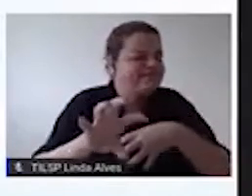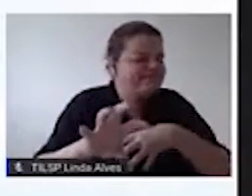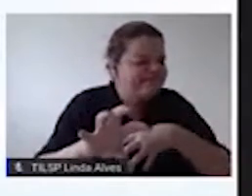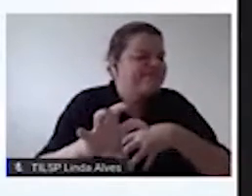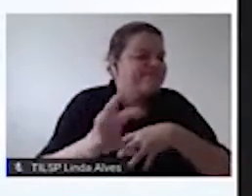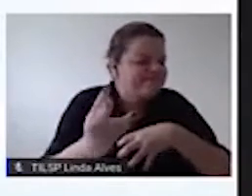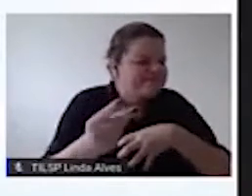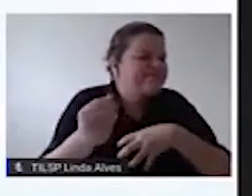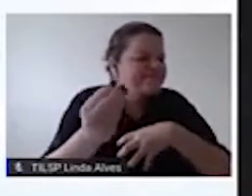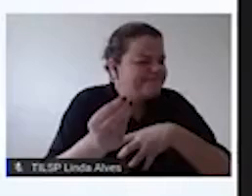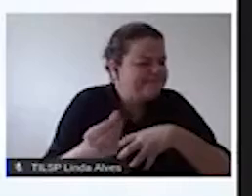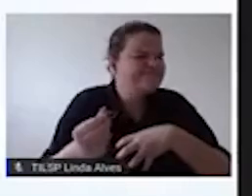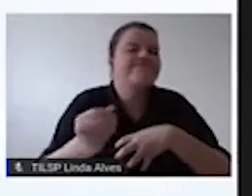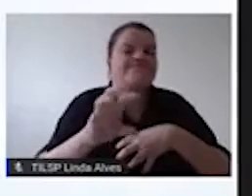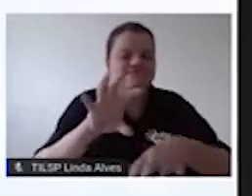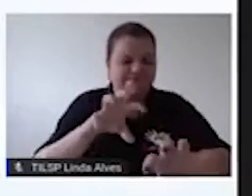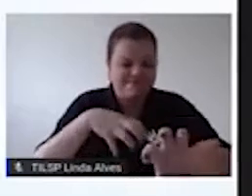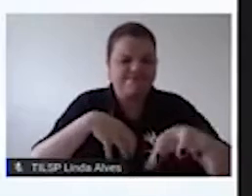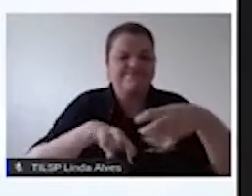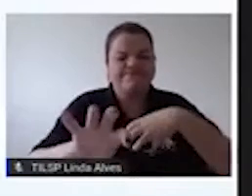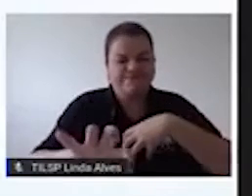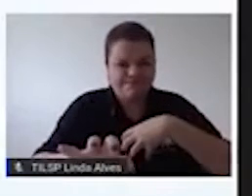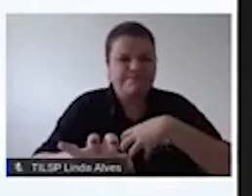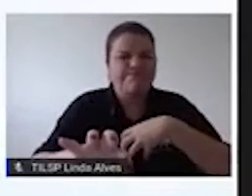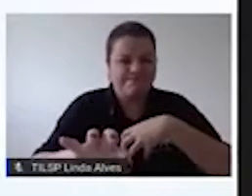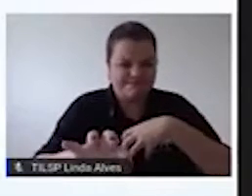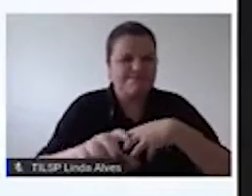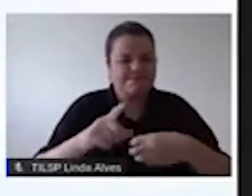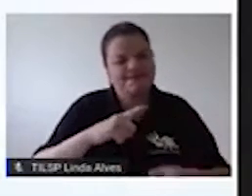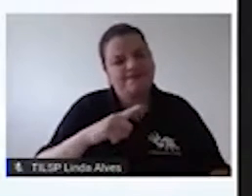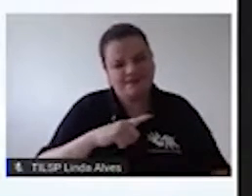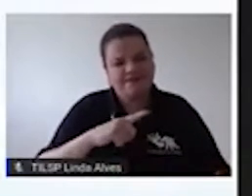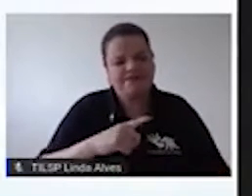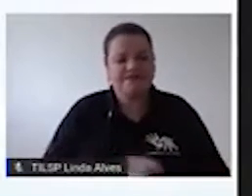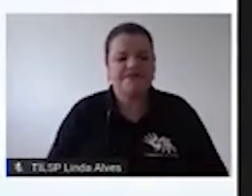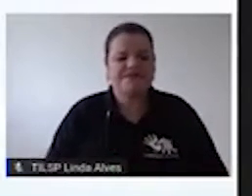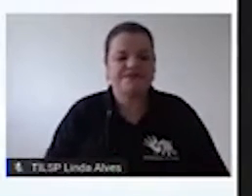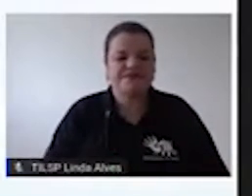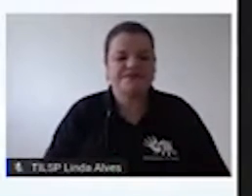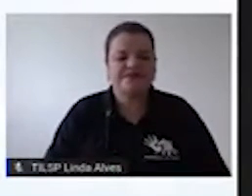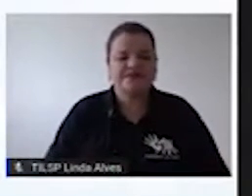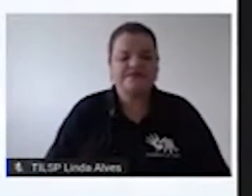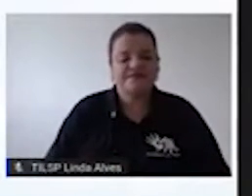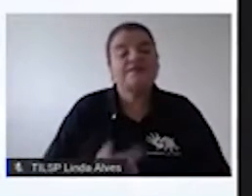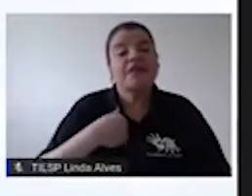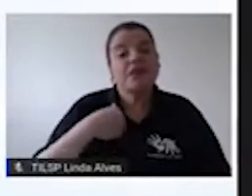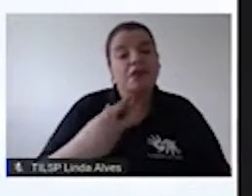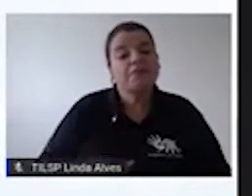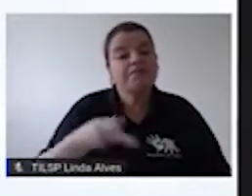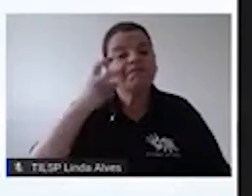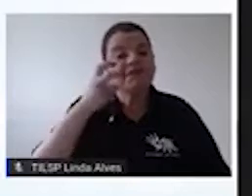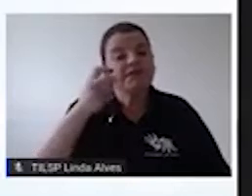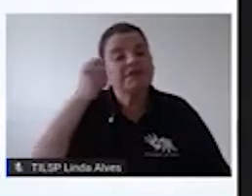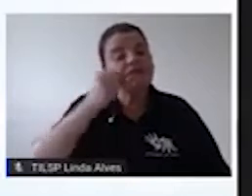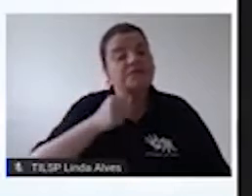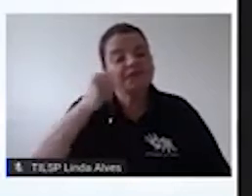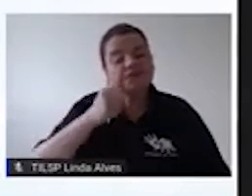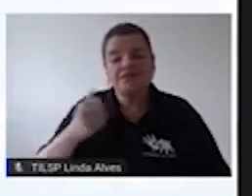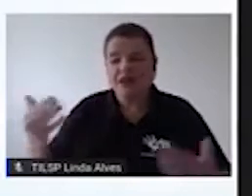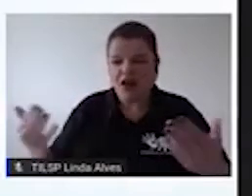que está acontecendo com esse entorno. Então, eu sinto que a nossa sociedade,